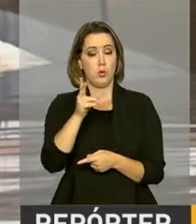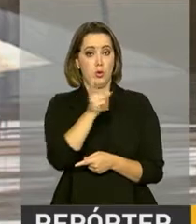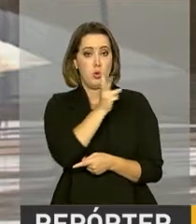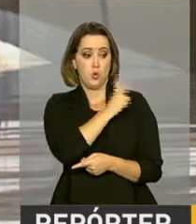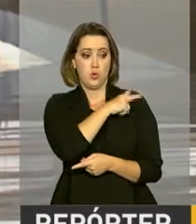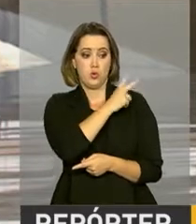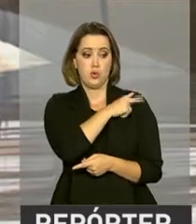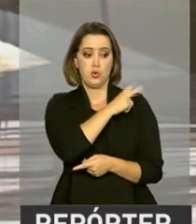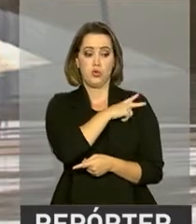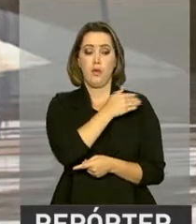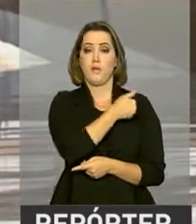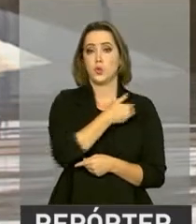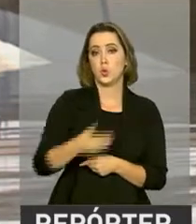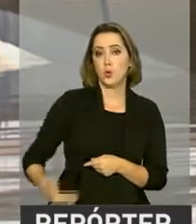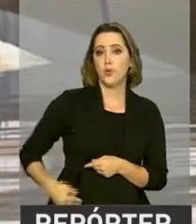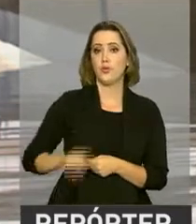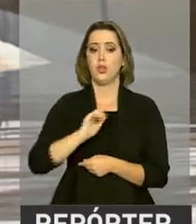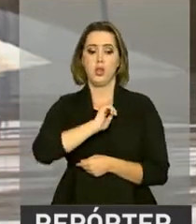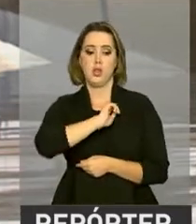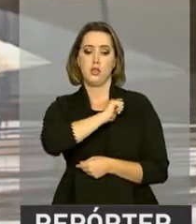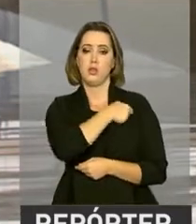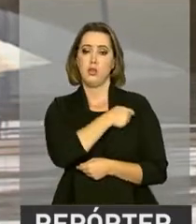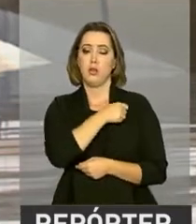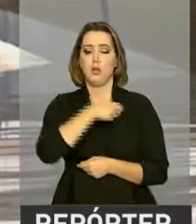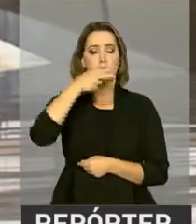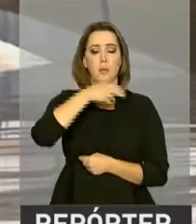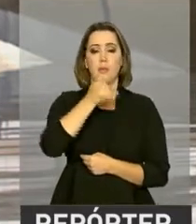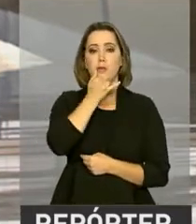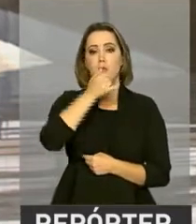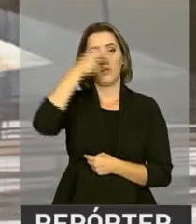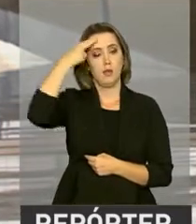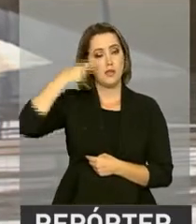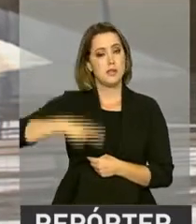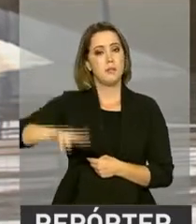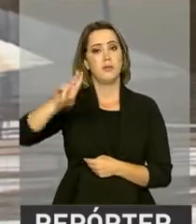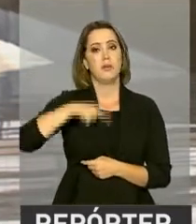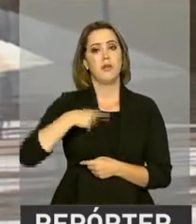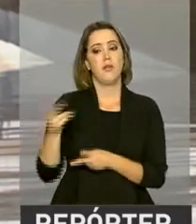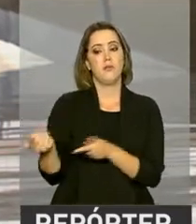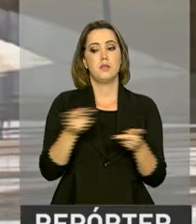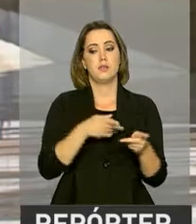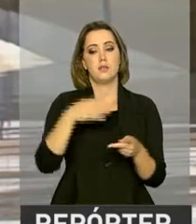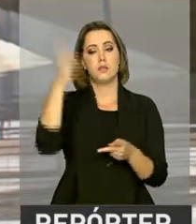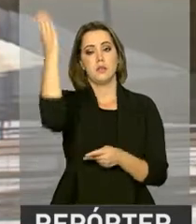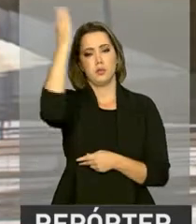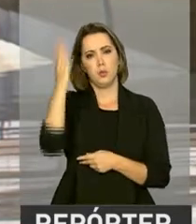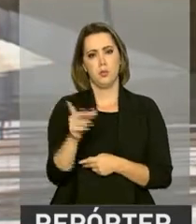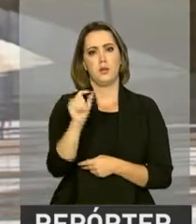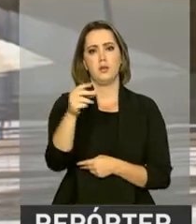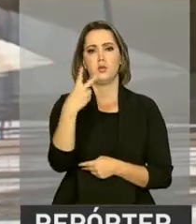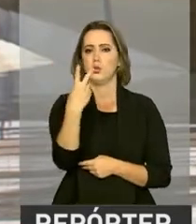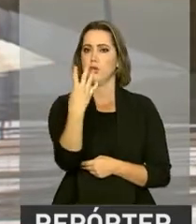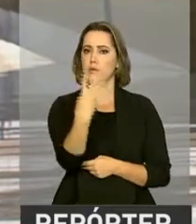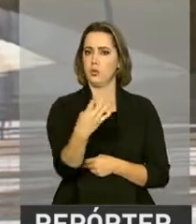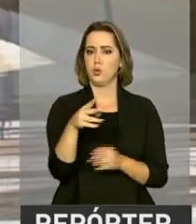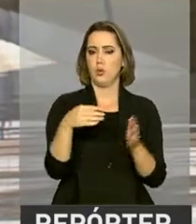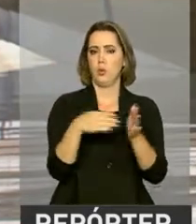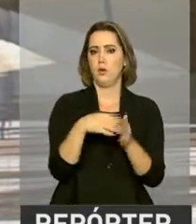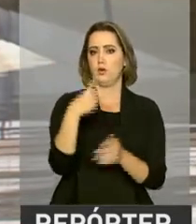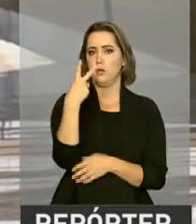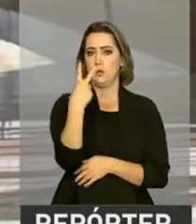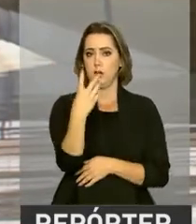mariano roy vai fazer uma visita oficial ao brasil nos dias 24 e 25 de abril acompanhado de uma delegação